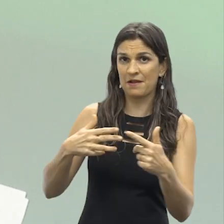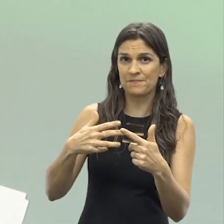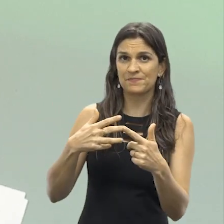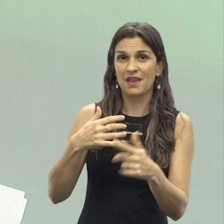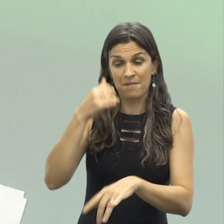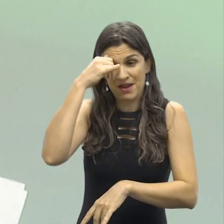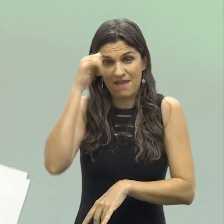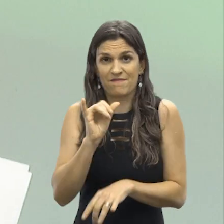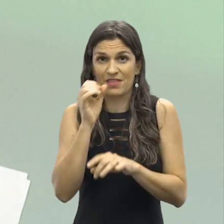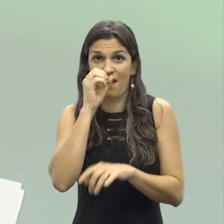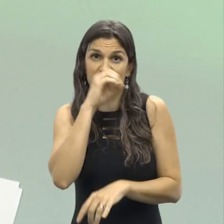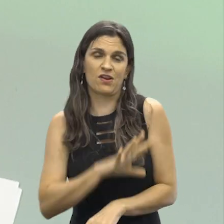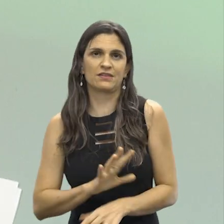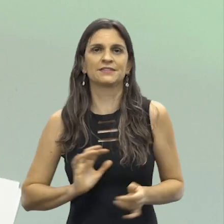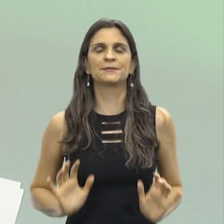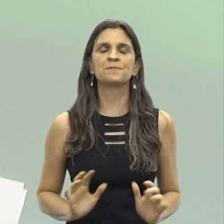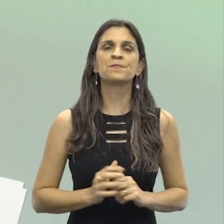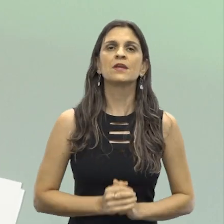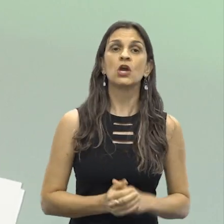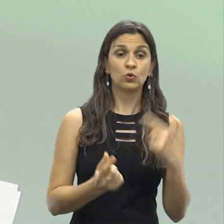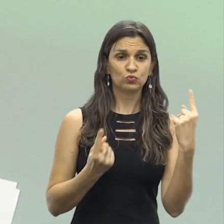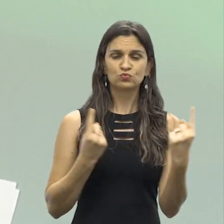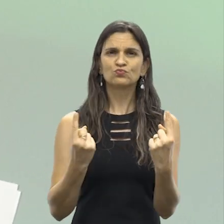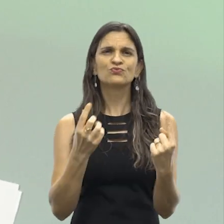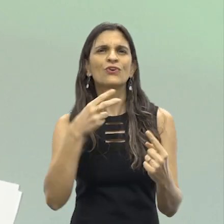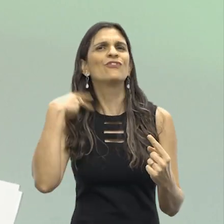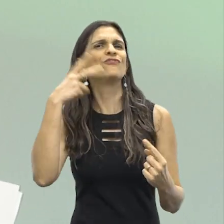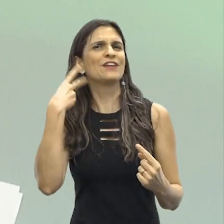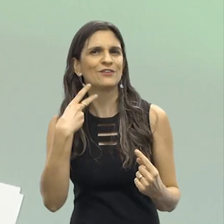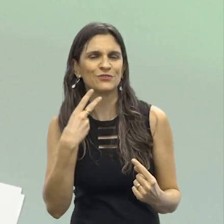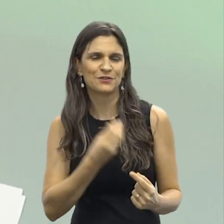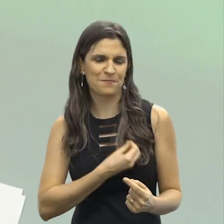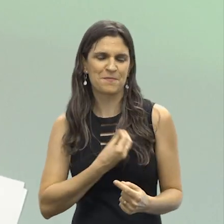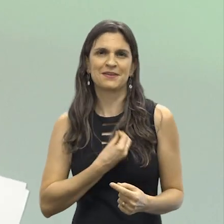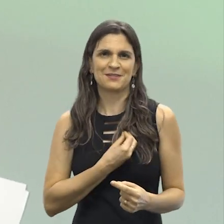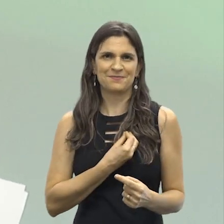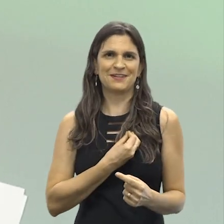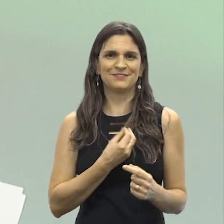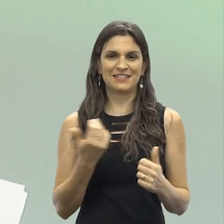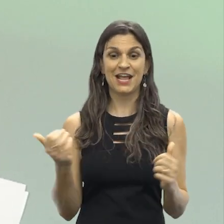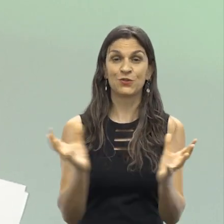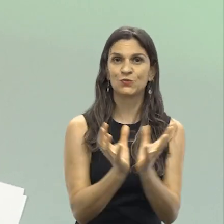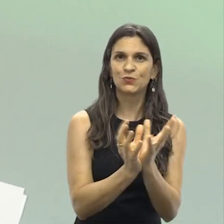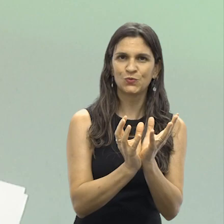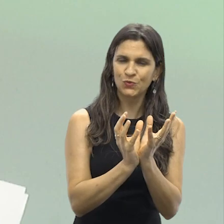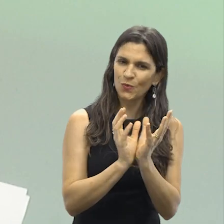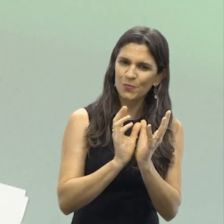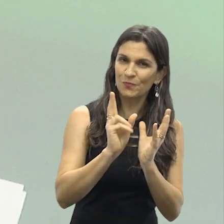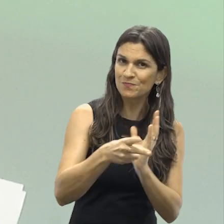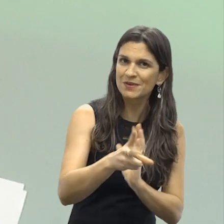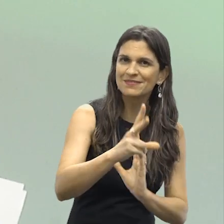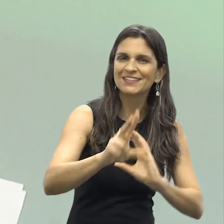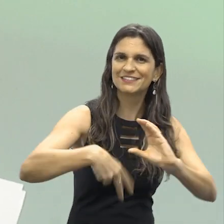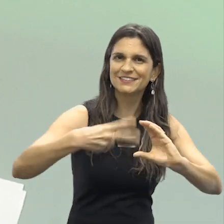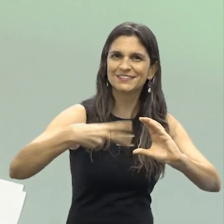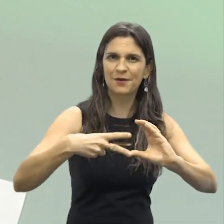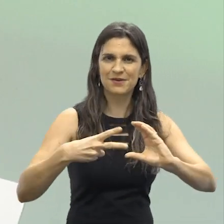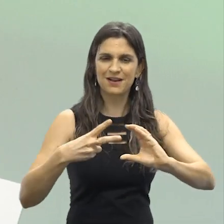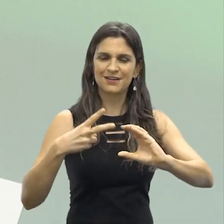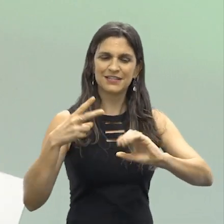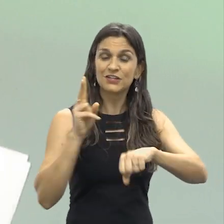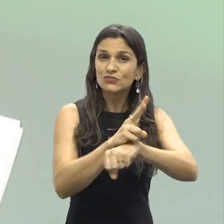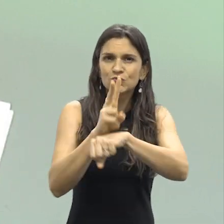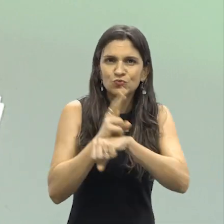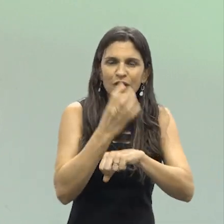animais. Recebo hoje 2 vereadores que fazem parte da Comissão Permanente de Defesa, Bem-Estar e Direito dos Animais da Casa